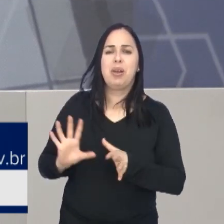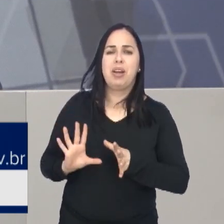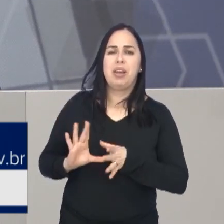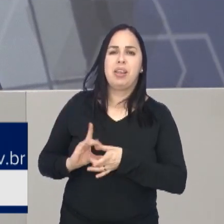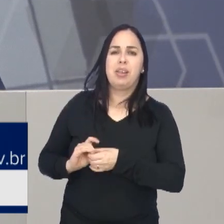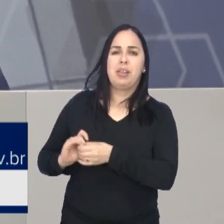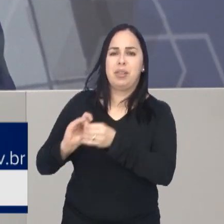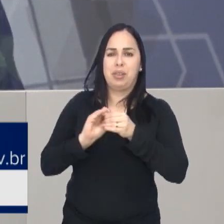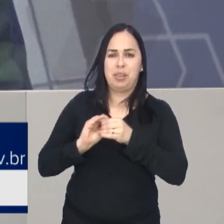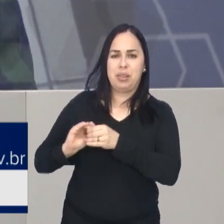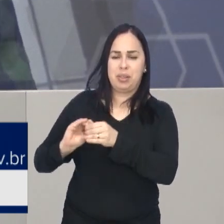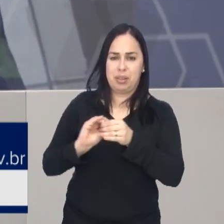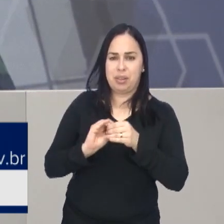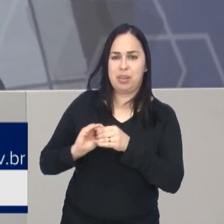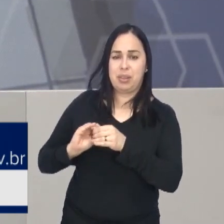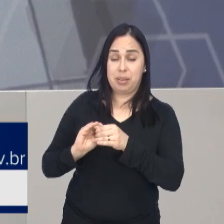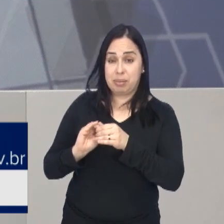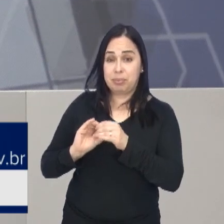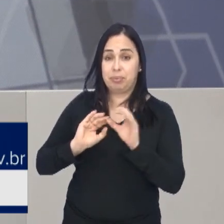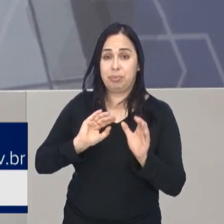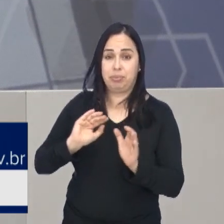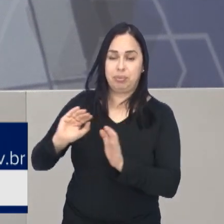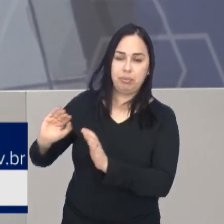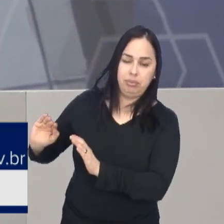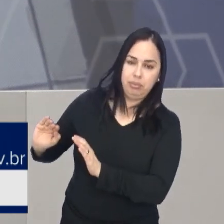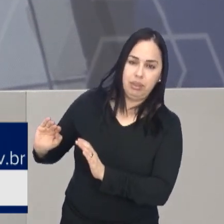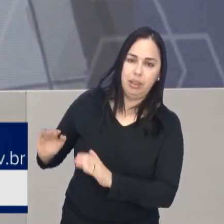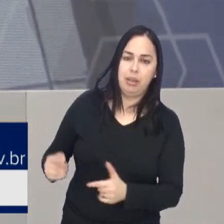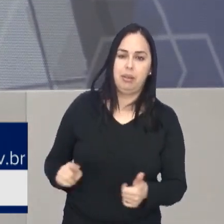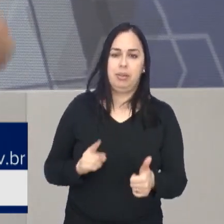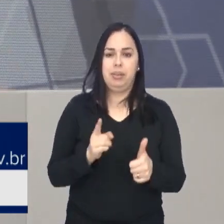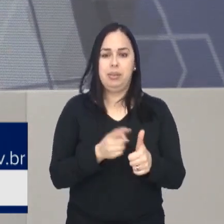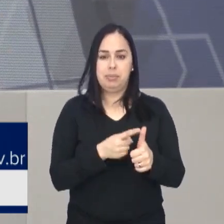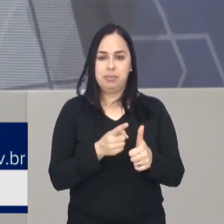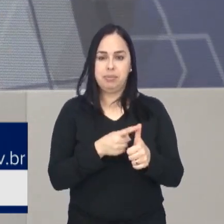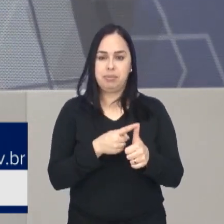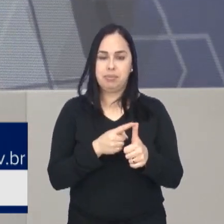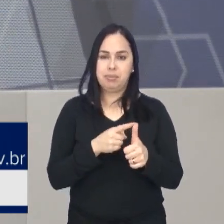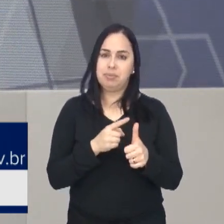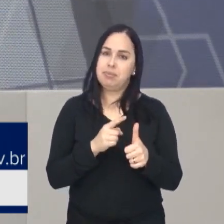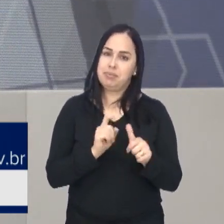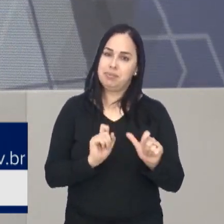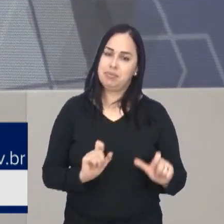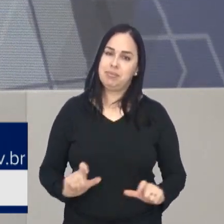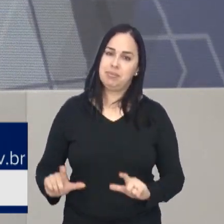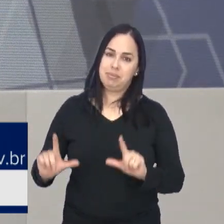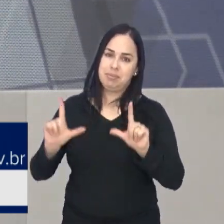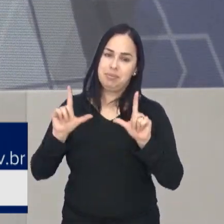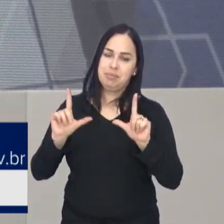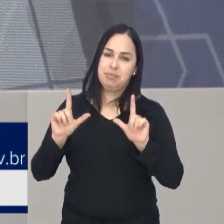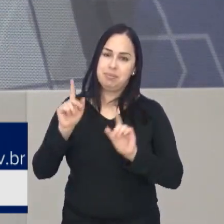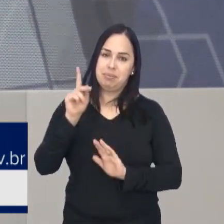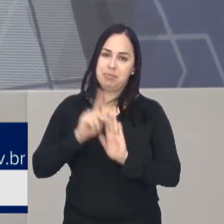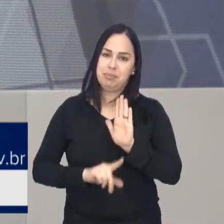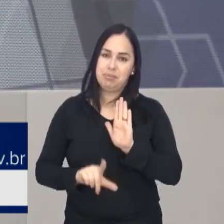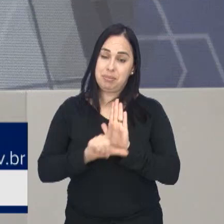na estrada do Cajuru. Mas, senhor presidente, primeiro queria mostrar aqui um projeto de lei